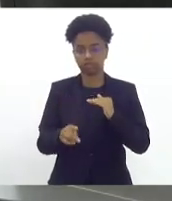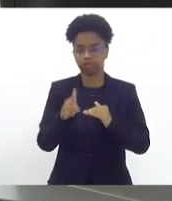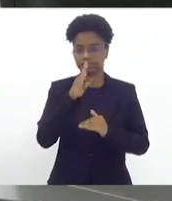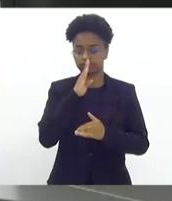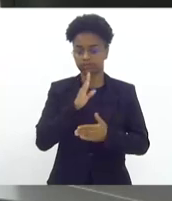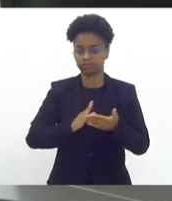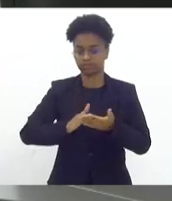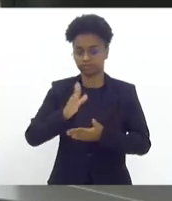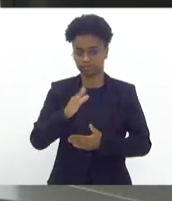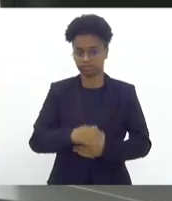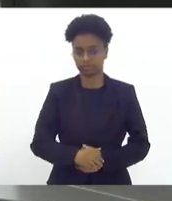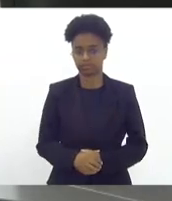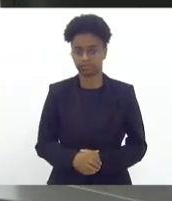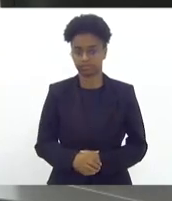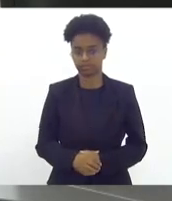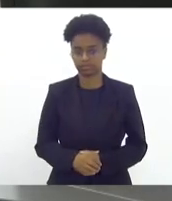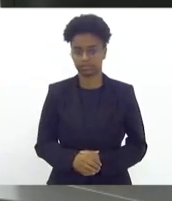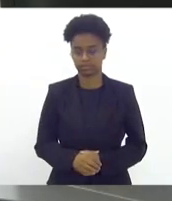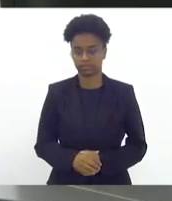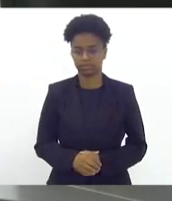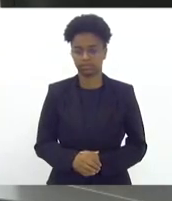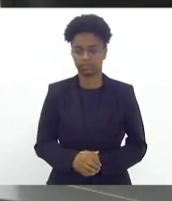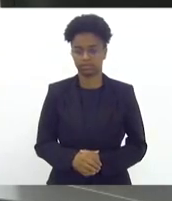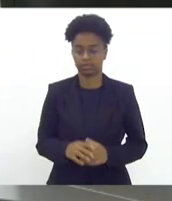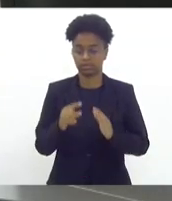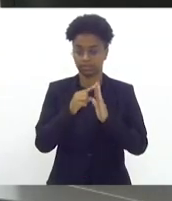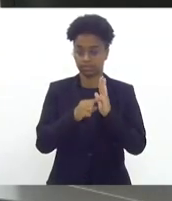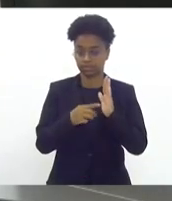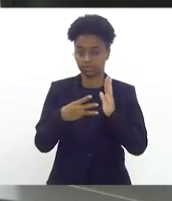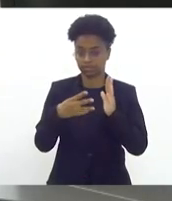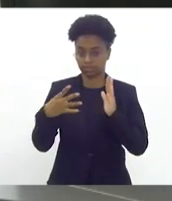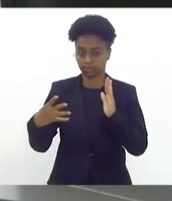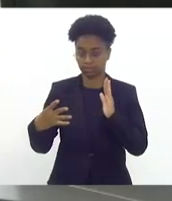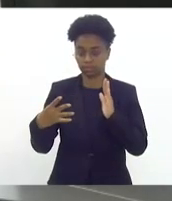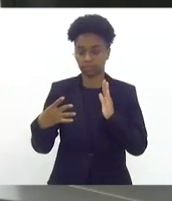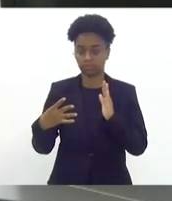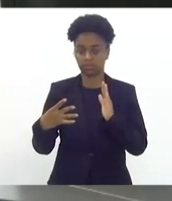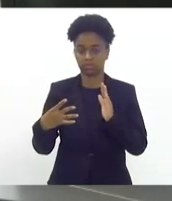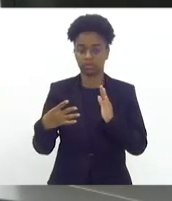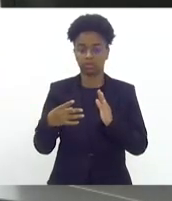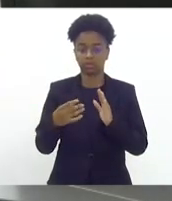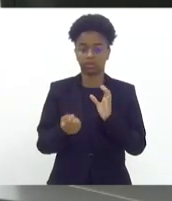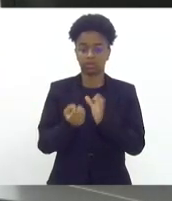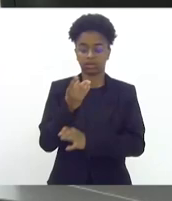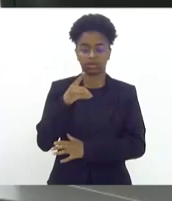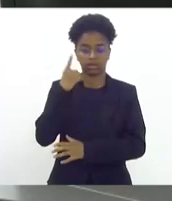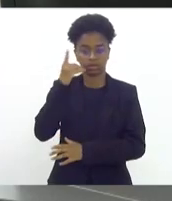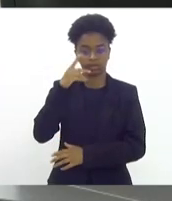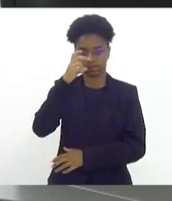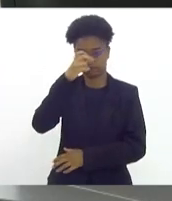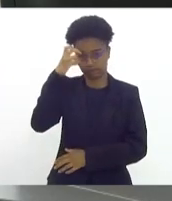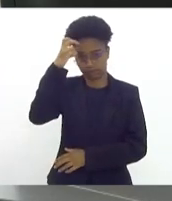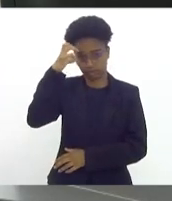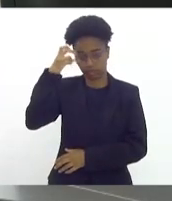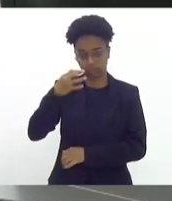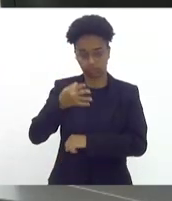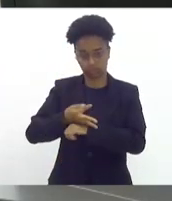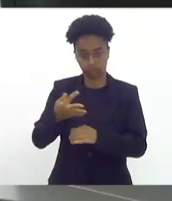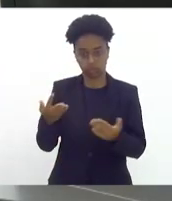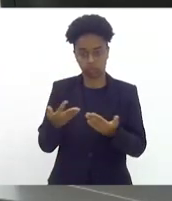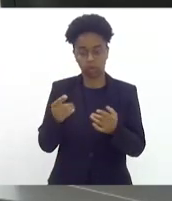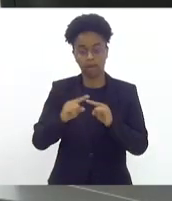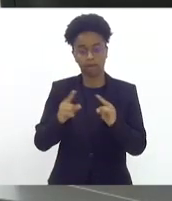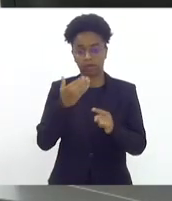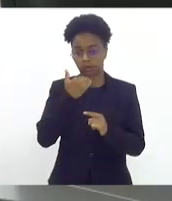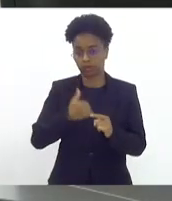estão, aprovado. 34 da pauta, projeto de relatoria da deputada Verônica Lima. Não está presente, mas